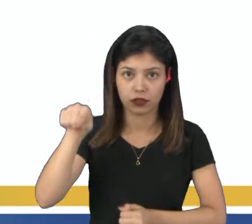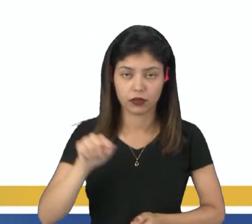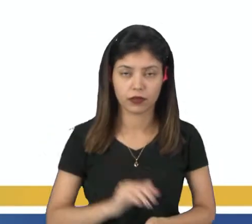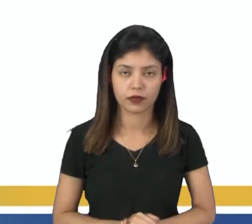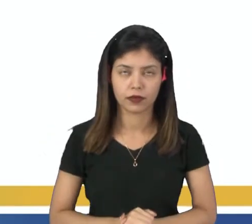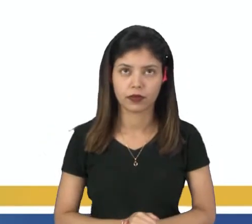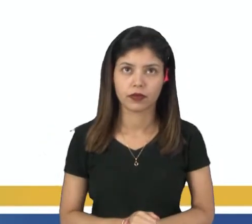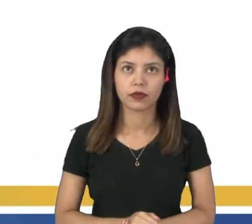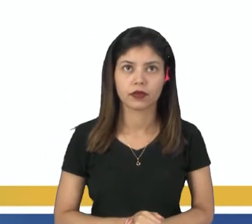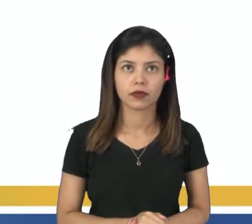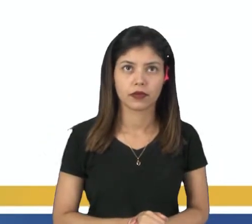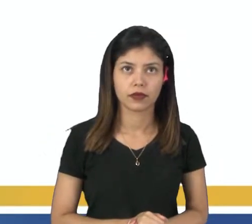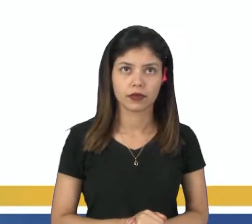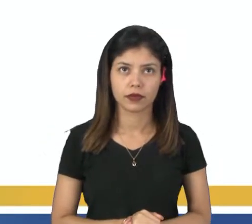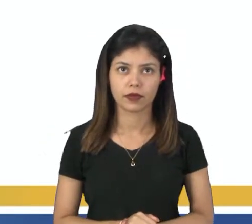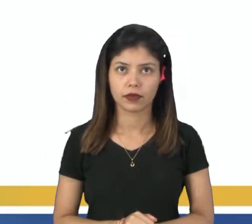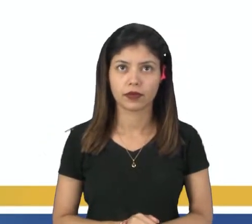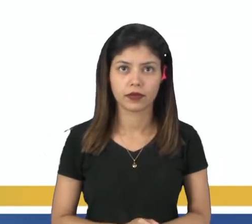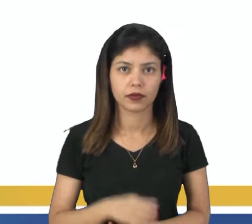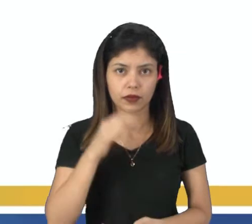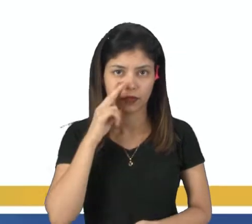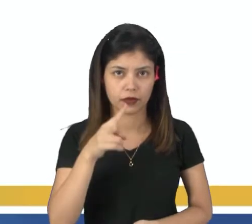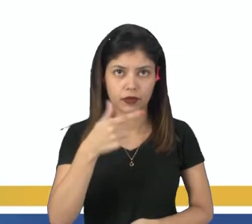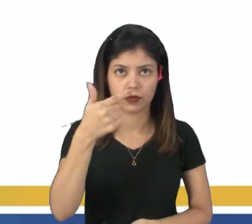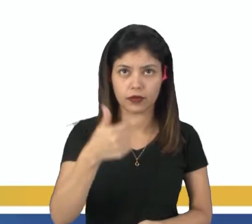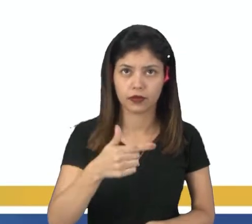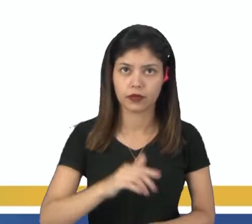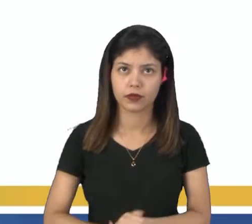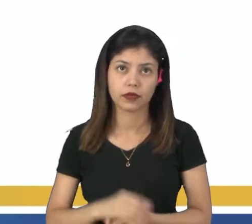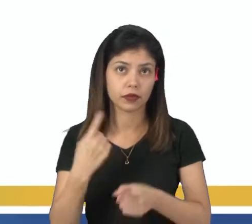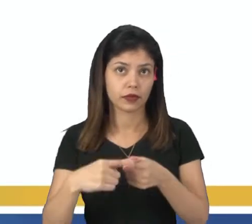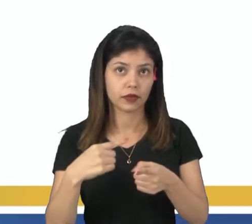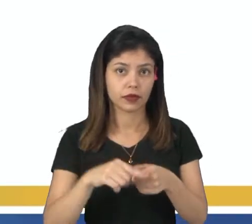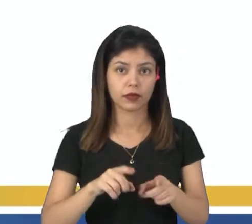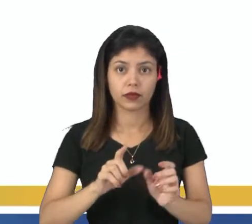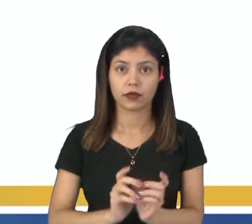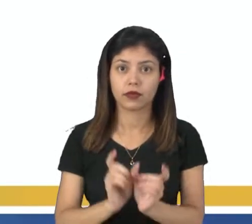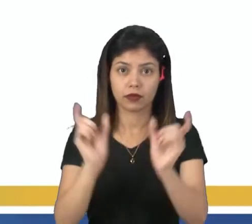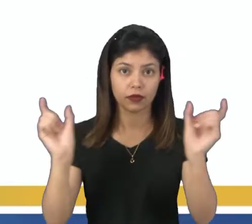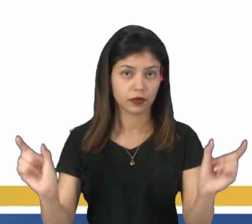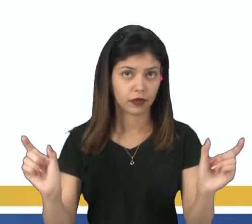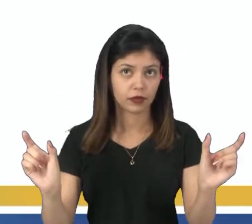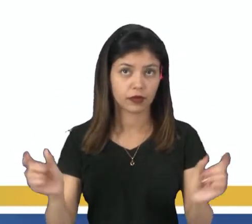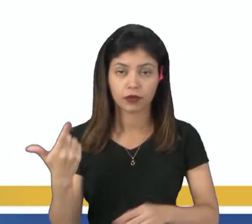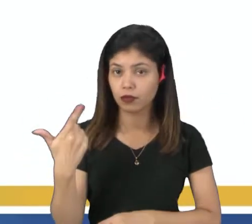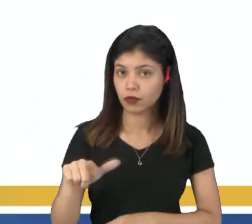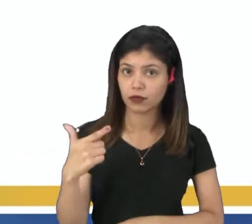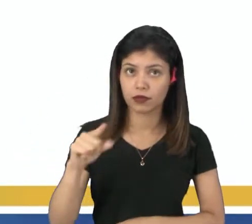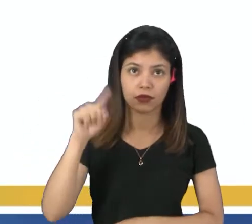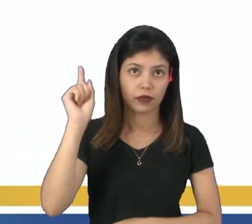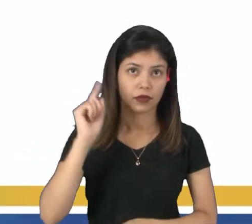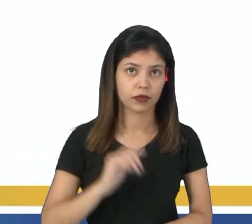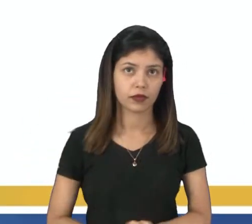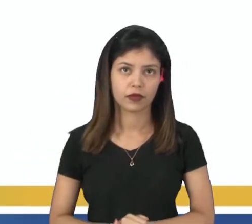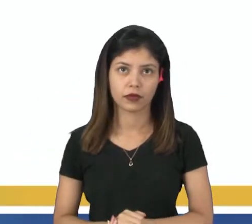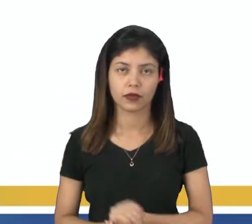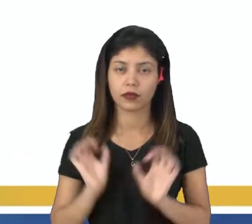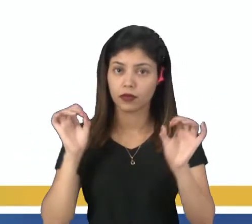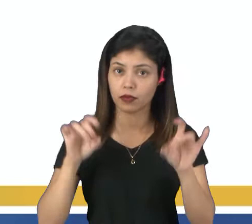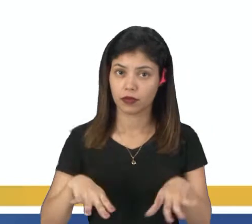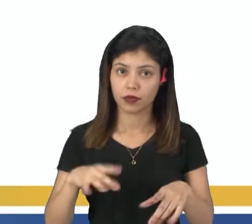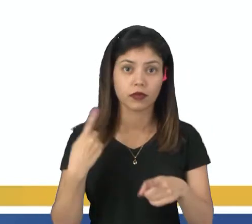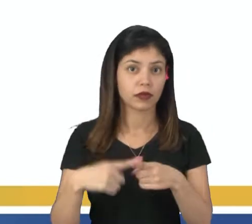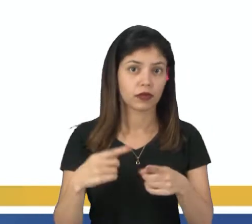com acento circunflexo. Veja no texto 2. Porquê separado e sem acento. E por